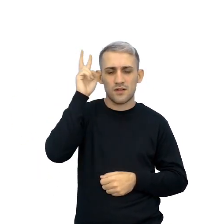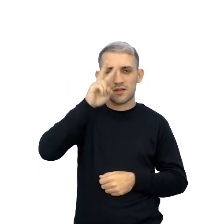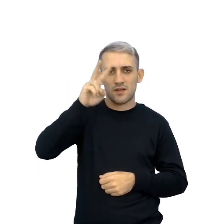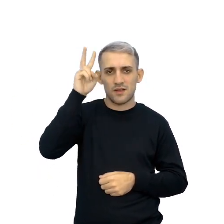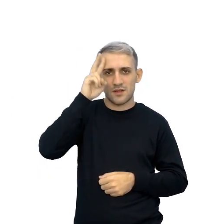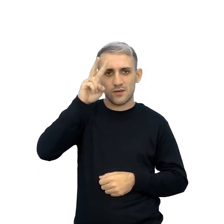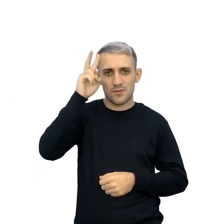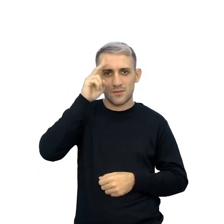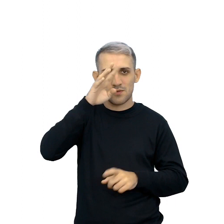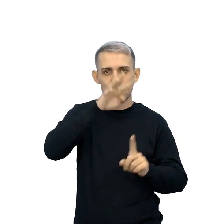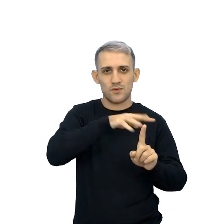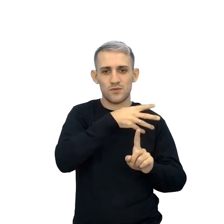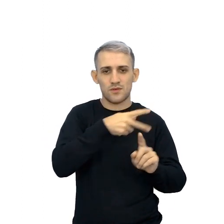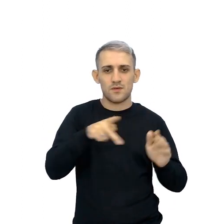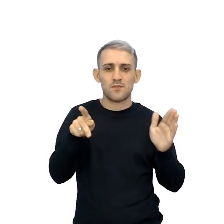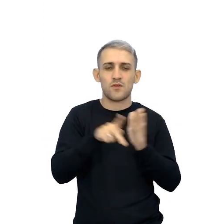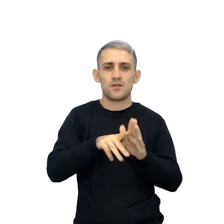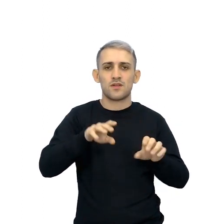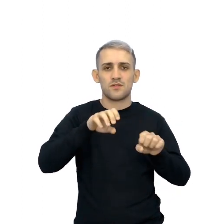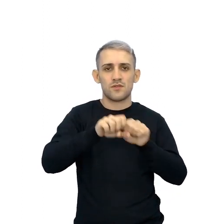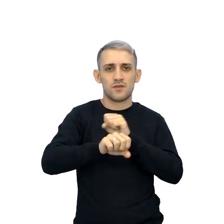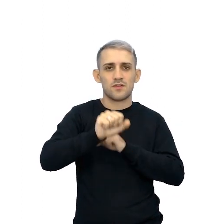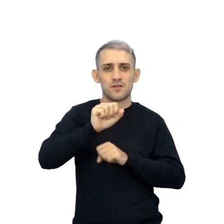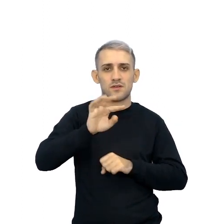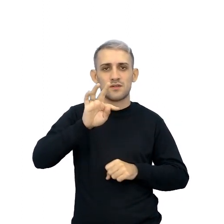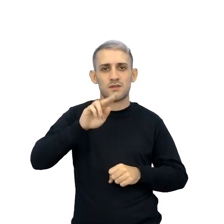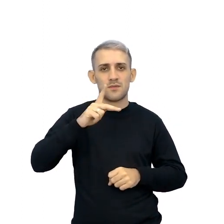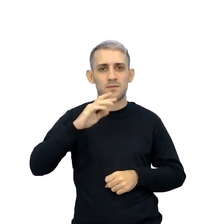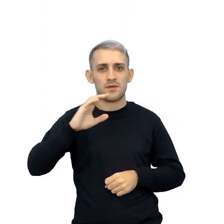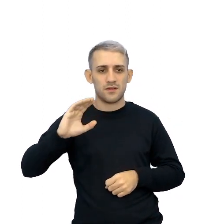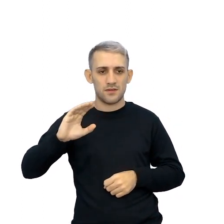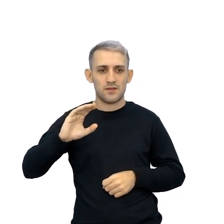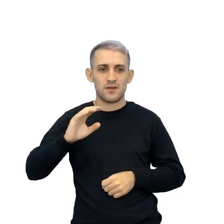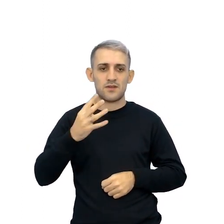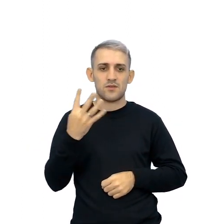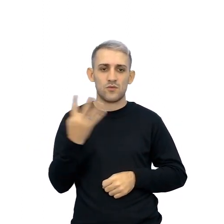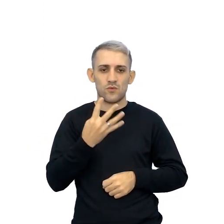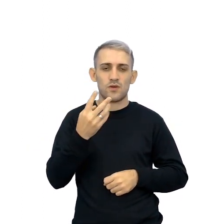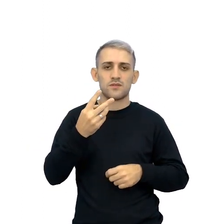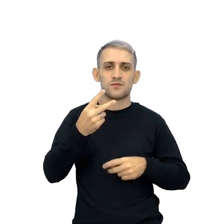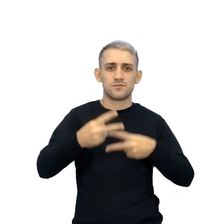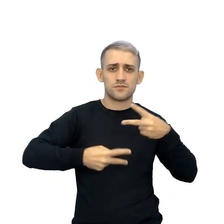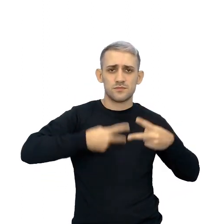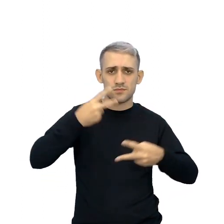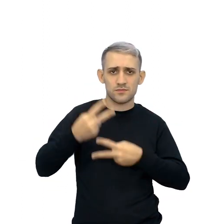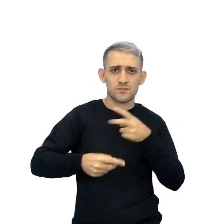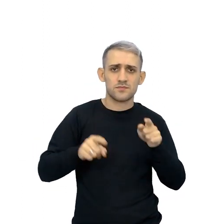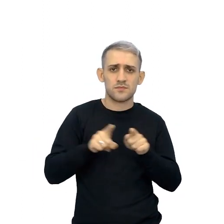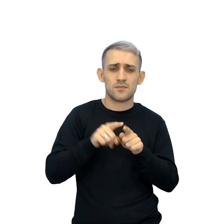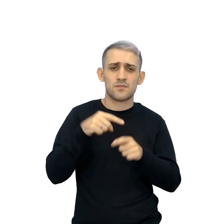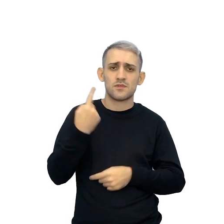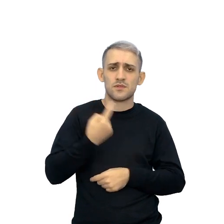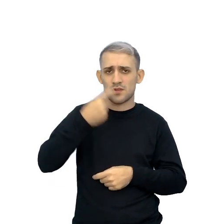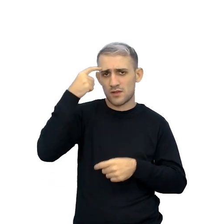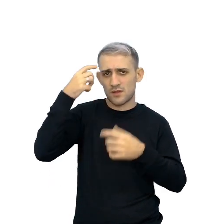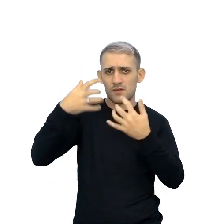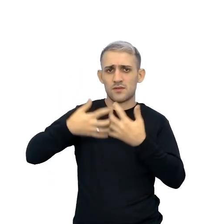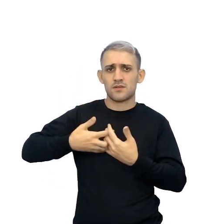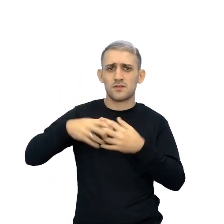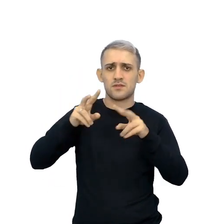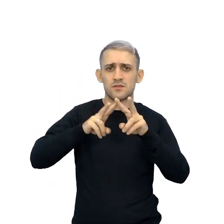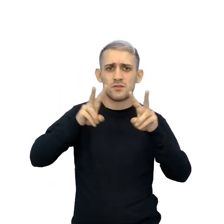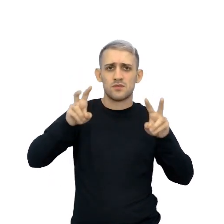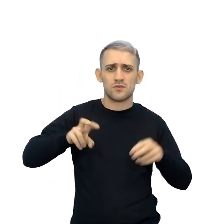cronogramas e estruturação das formações do Aprender Sempre do quarto bimestre. Nós refletimos um pouquinho sobre o